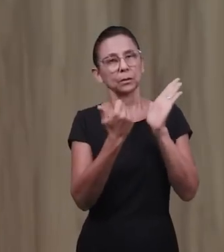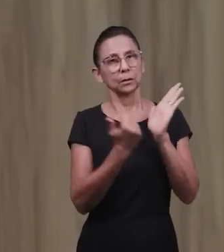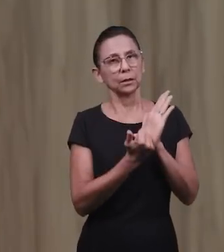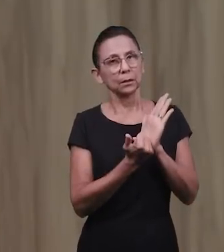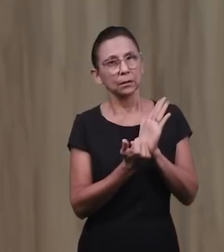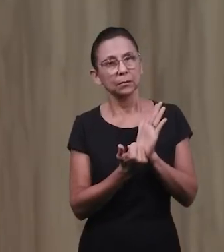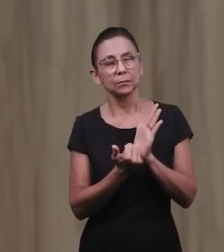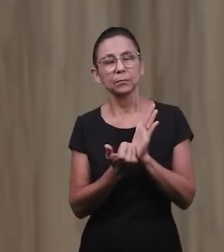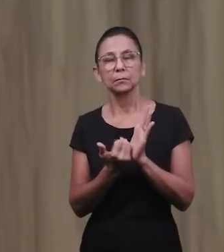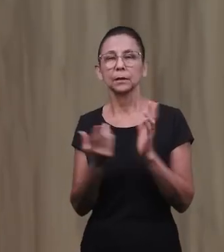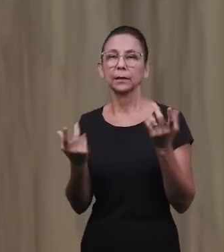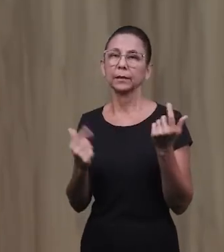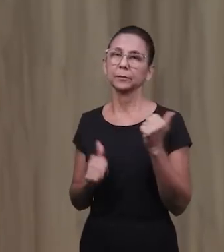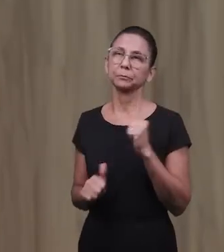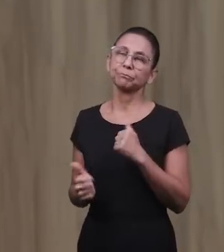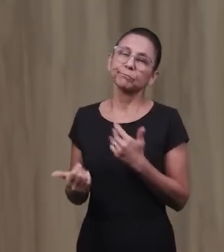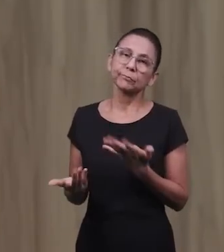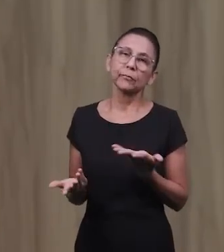a cada edição